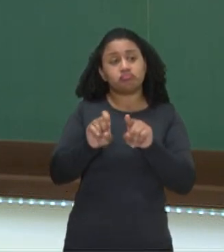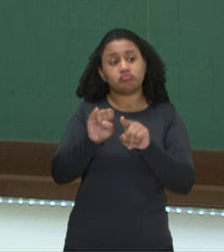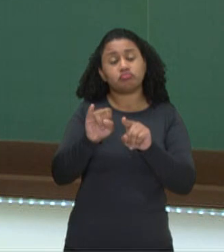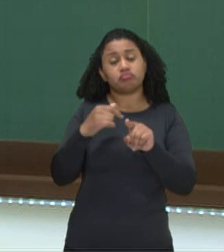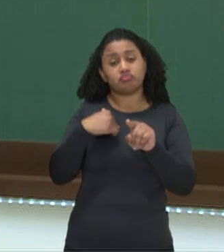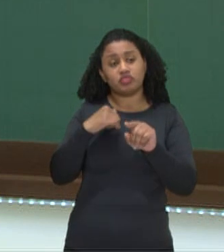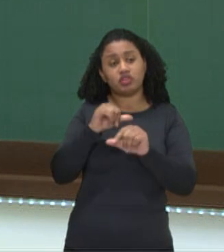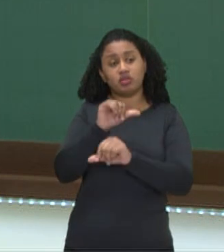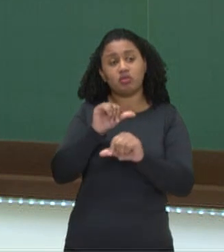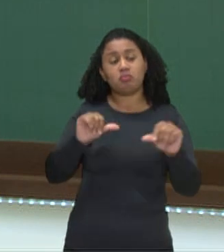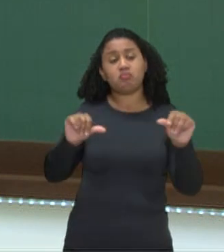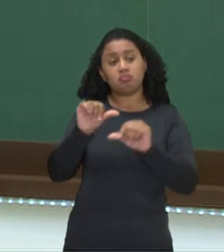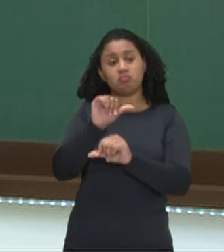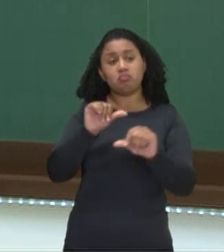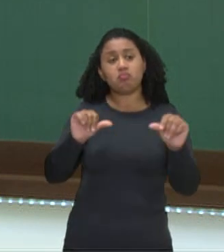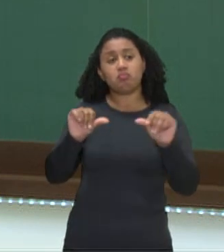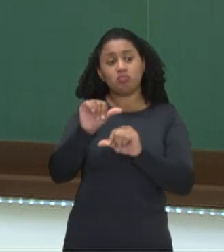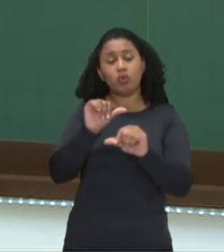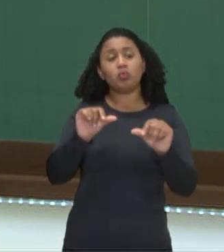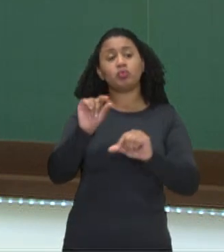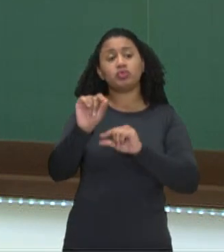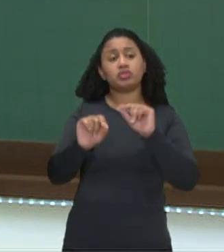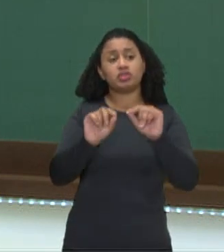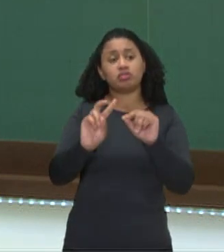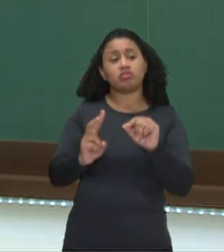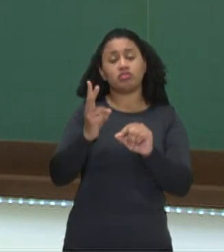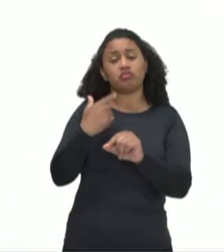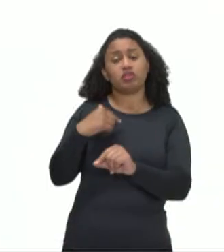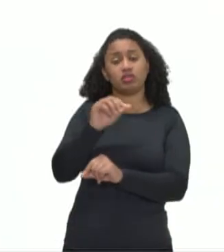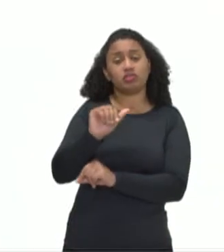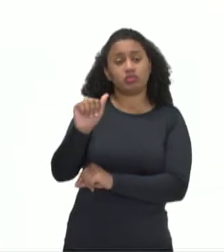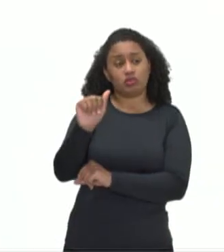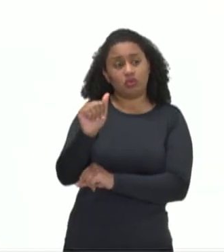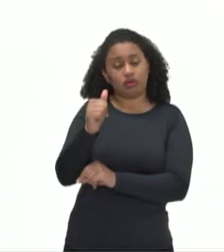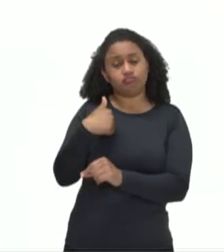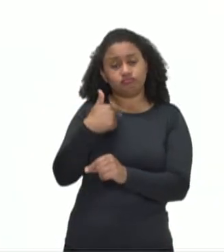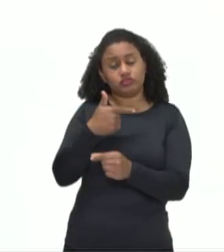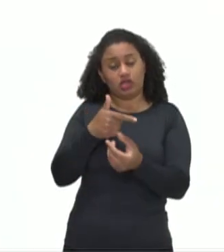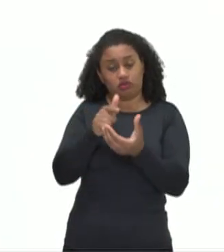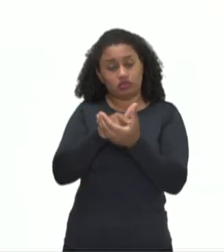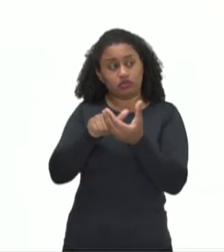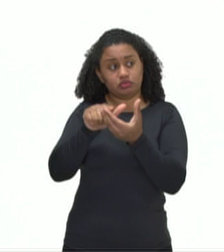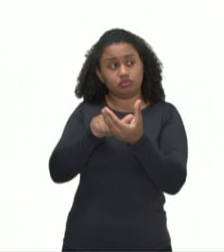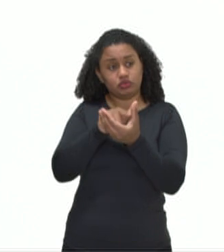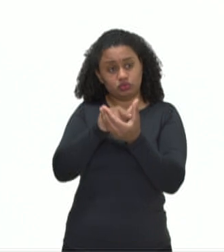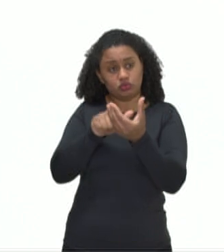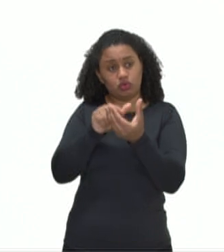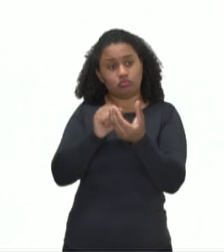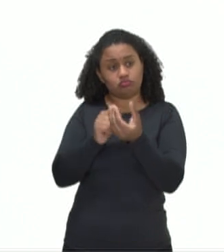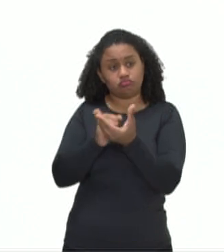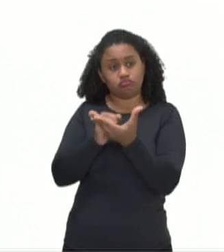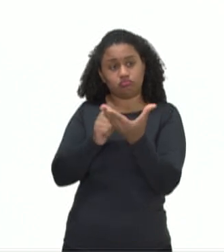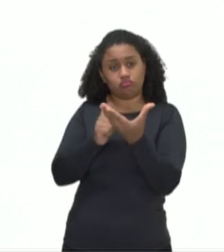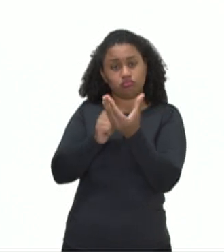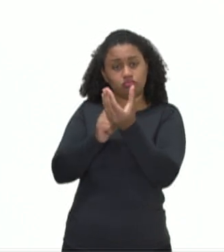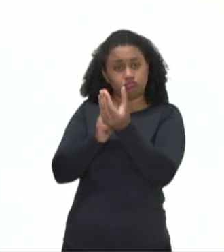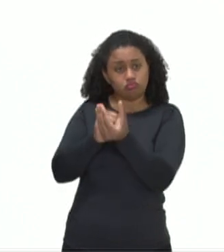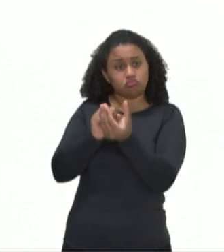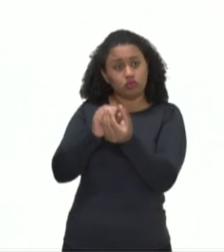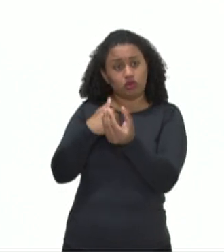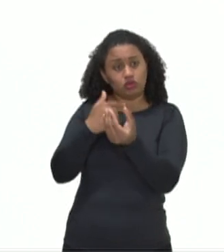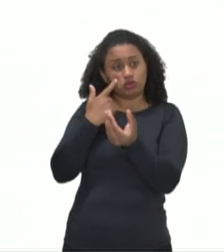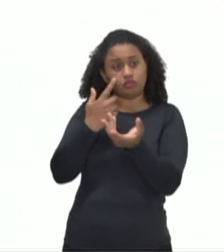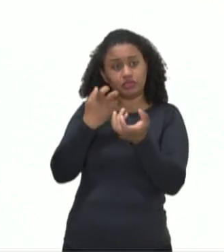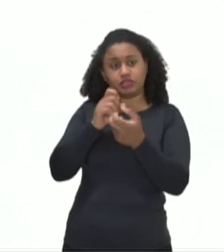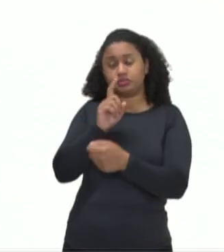A minha coordenada B, né? Desculpa. Aqui, pessoal, concavidade da parábola pode ser voltada para cima, pode ser voltada para